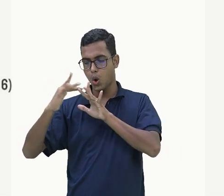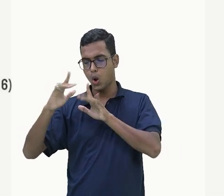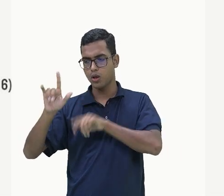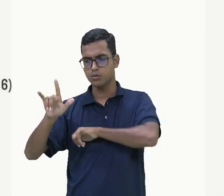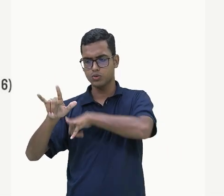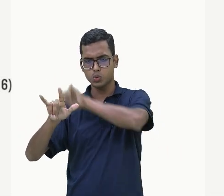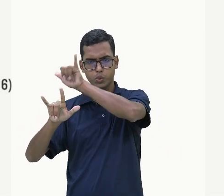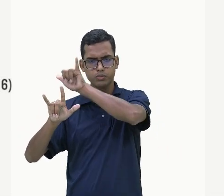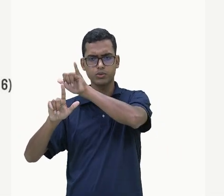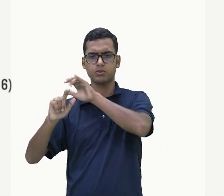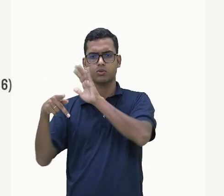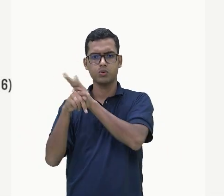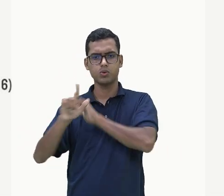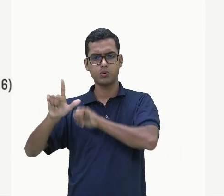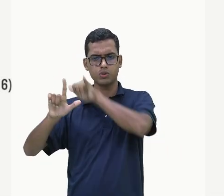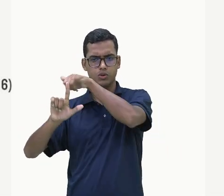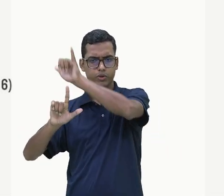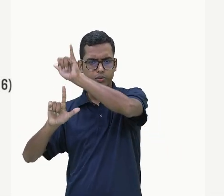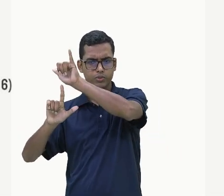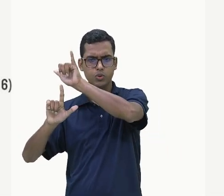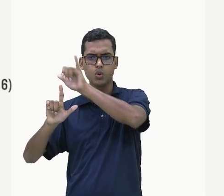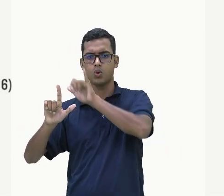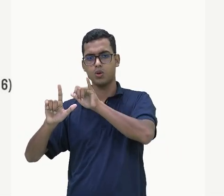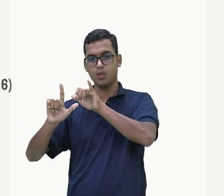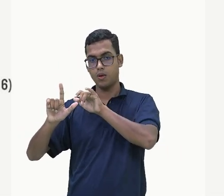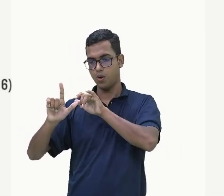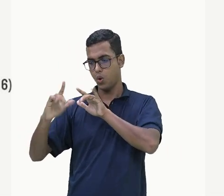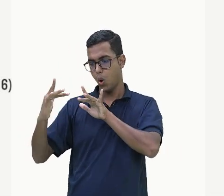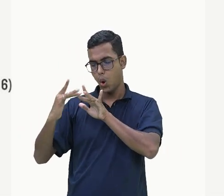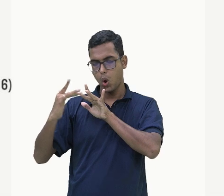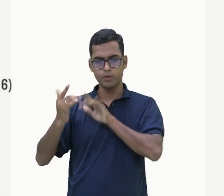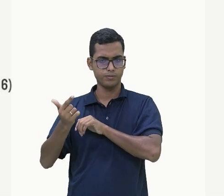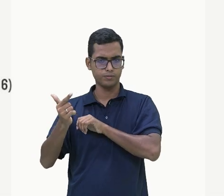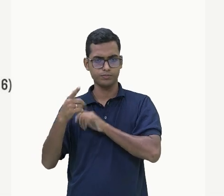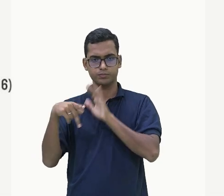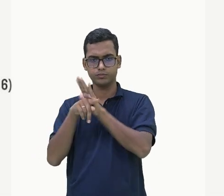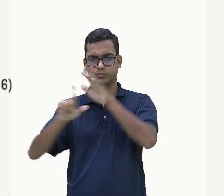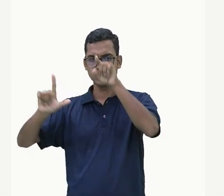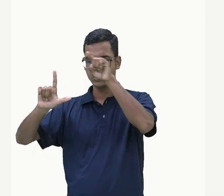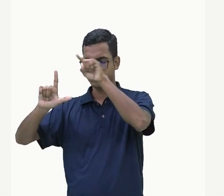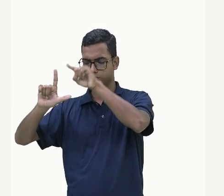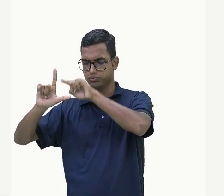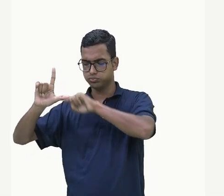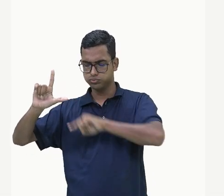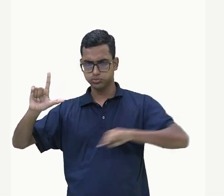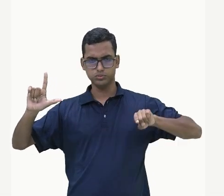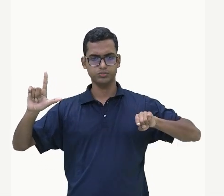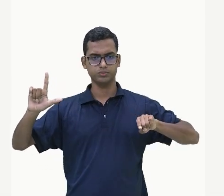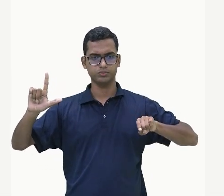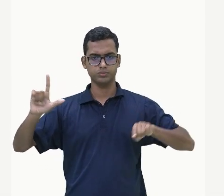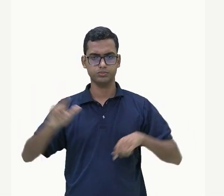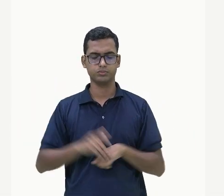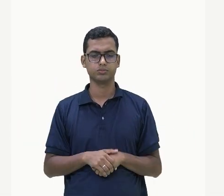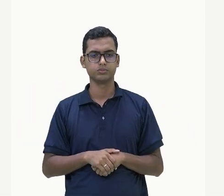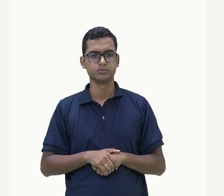tanto quando a função logarítmica é crescente ou decrescente.